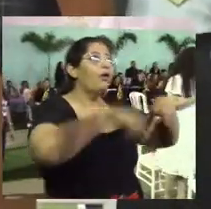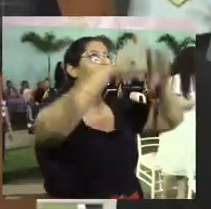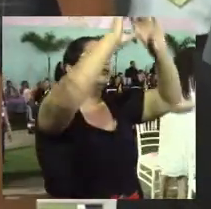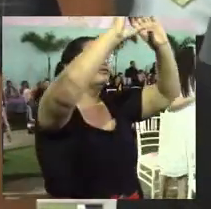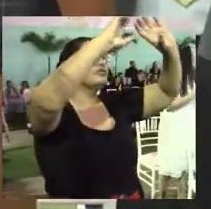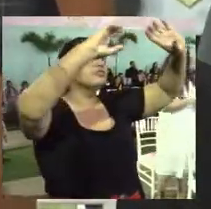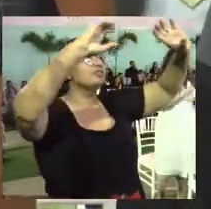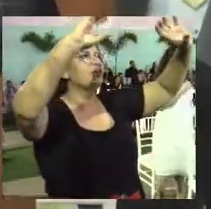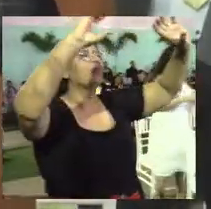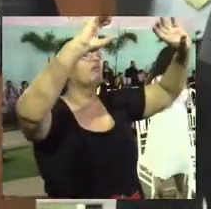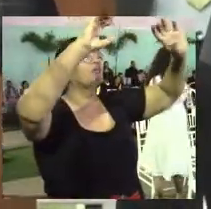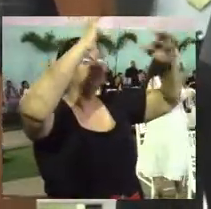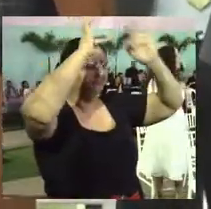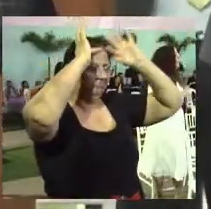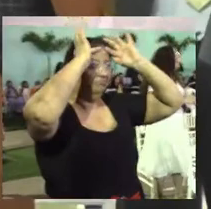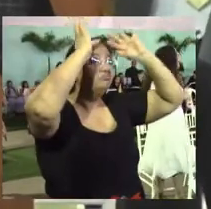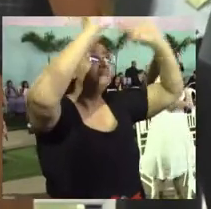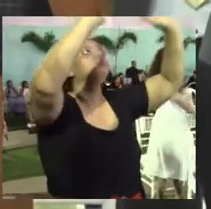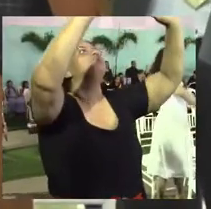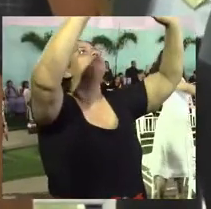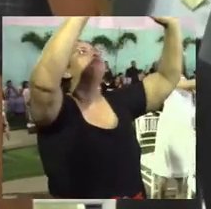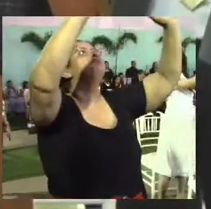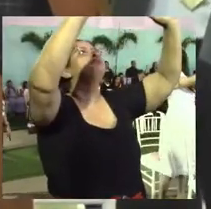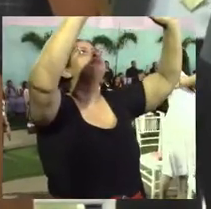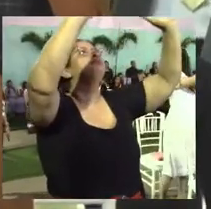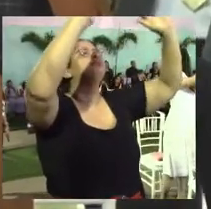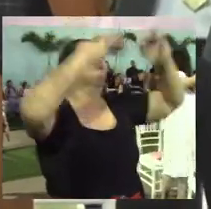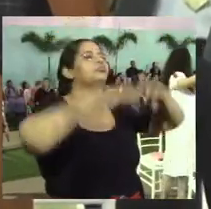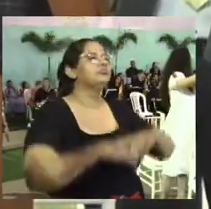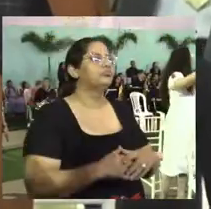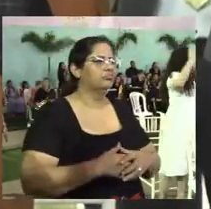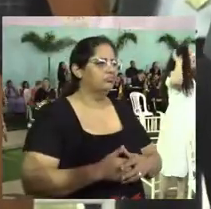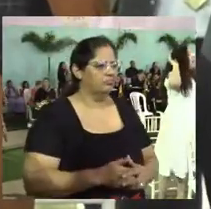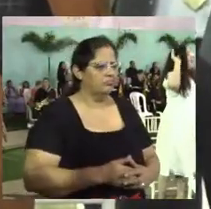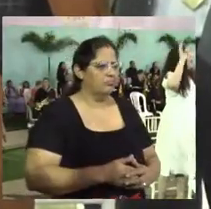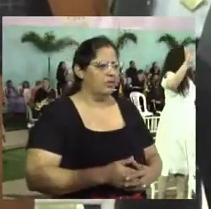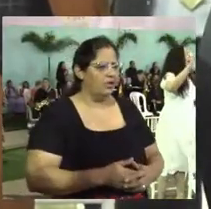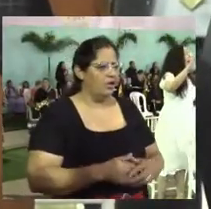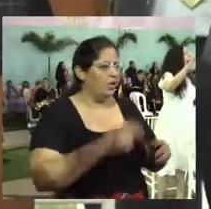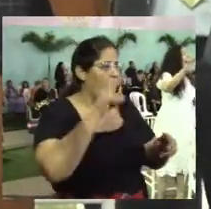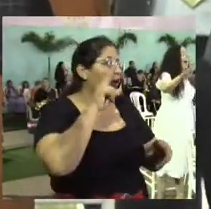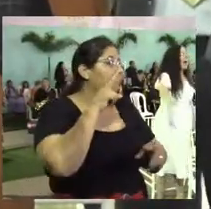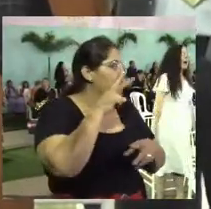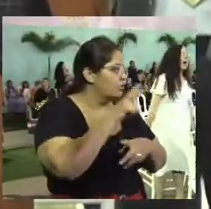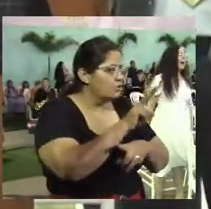para ganhar um milhão de almas em torno de Jesus